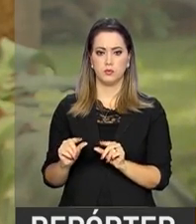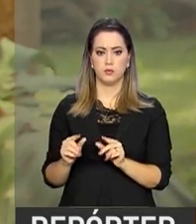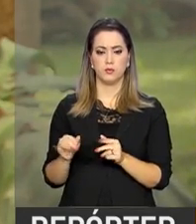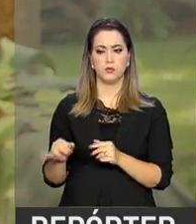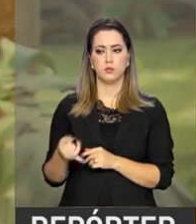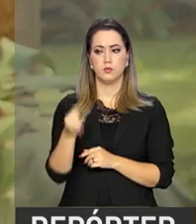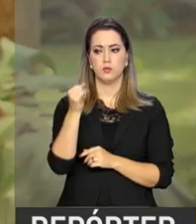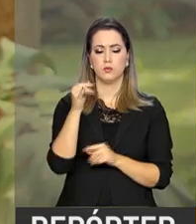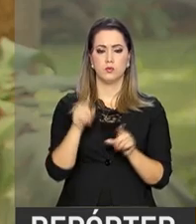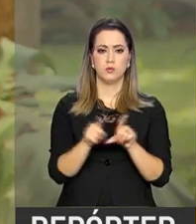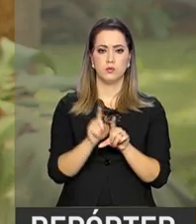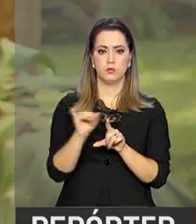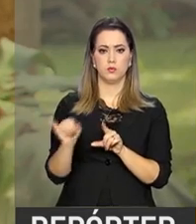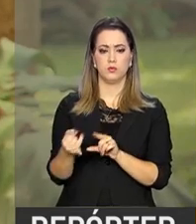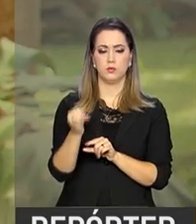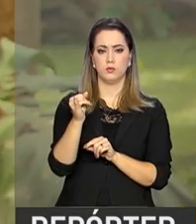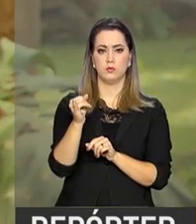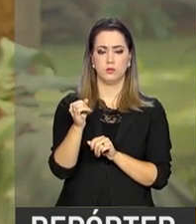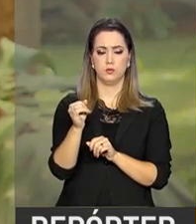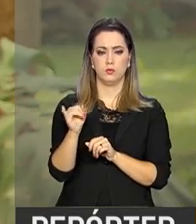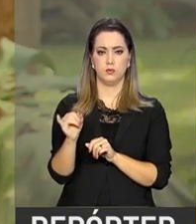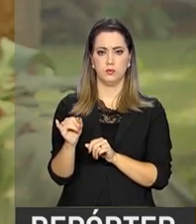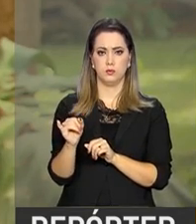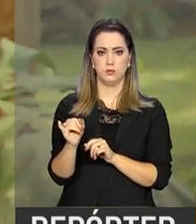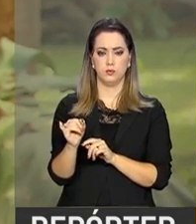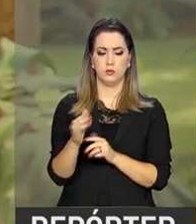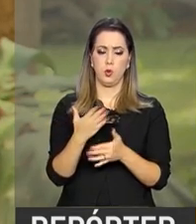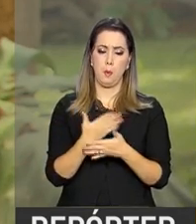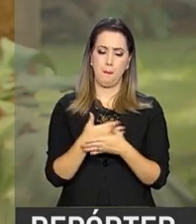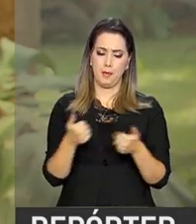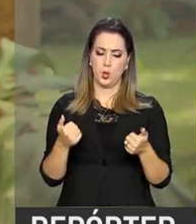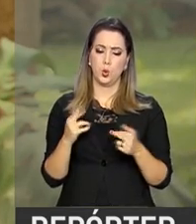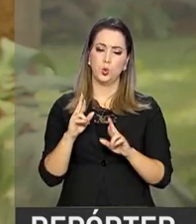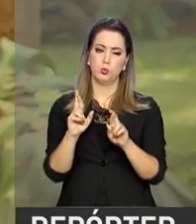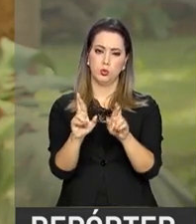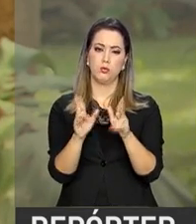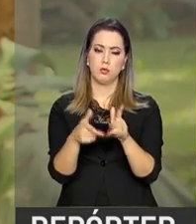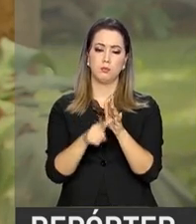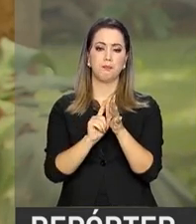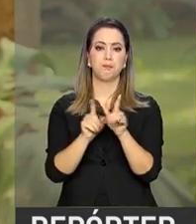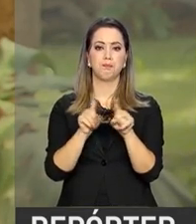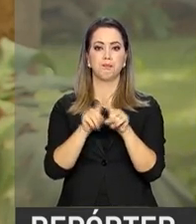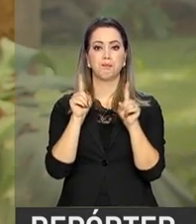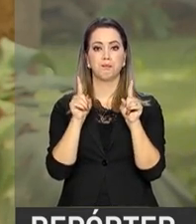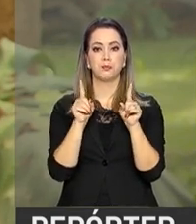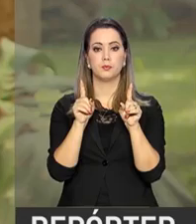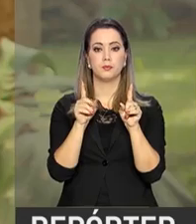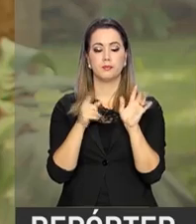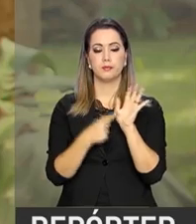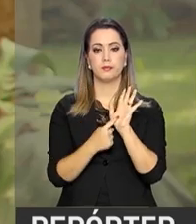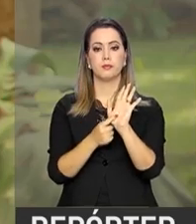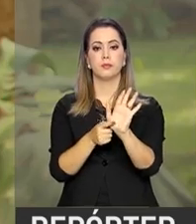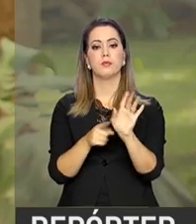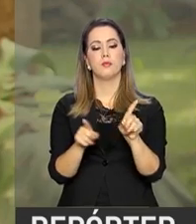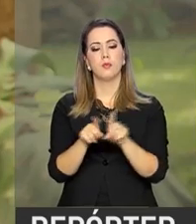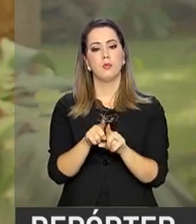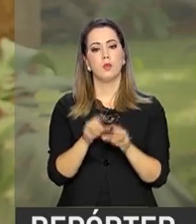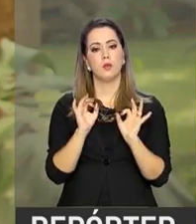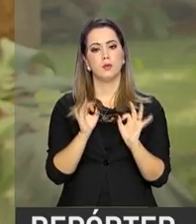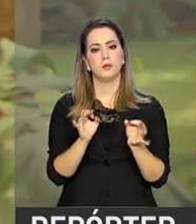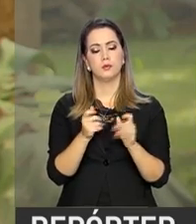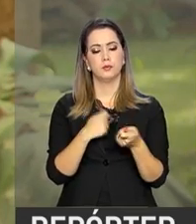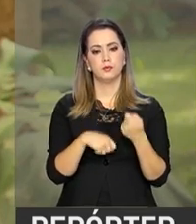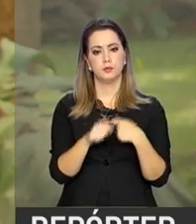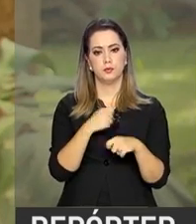janeiro veio é é melhor do que o esperado mas é mostra também a consistência da